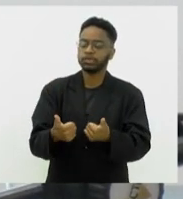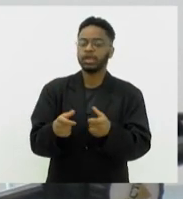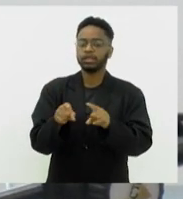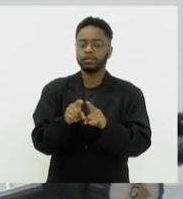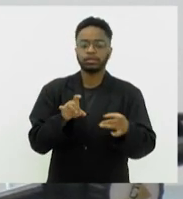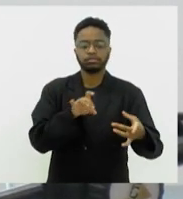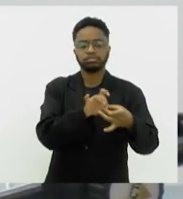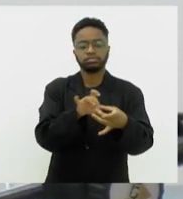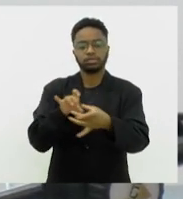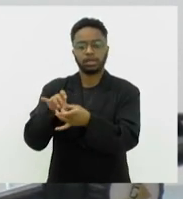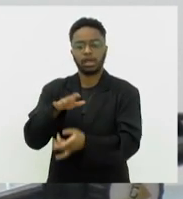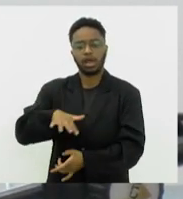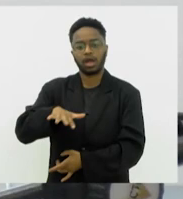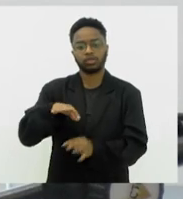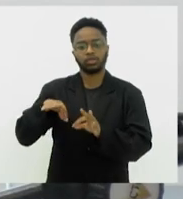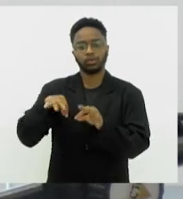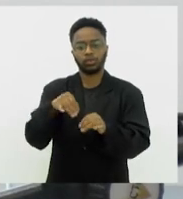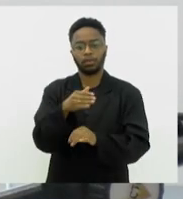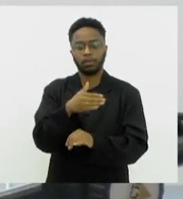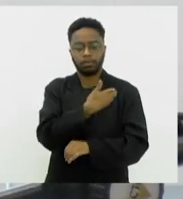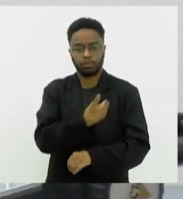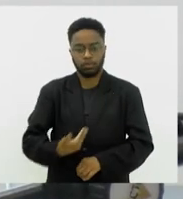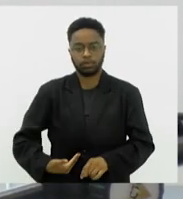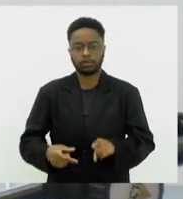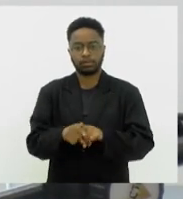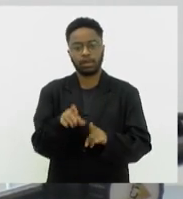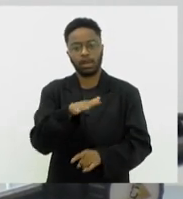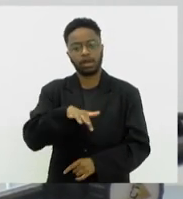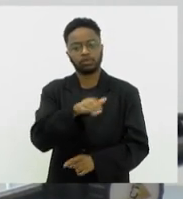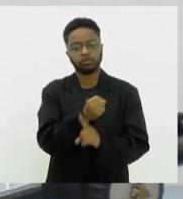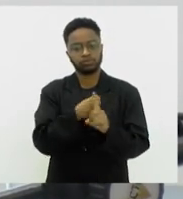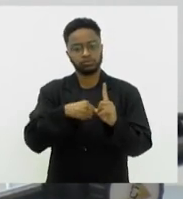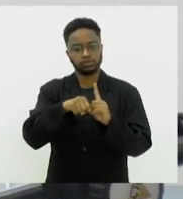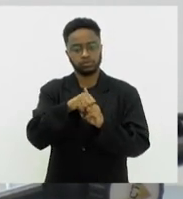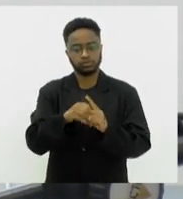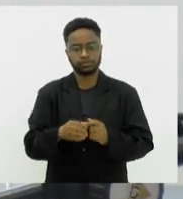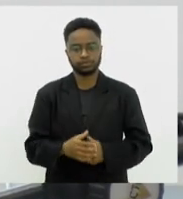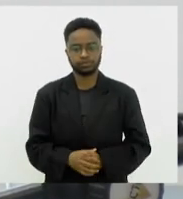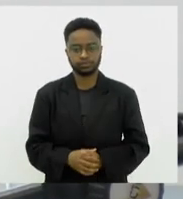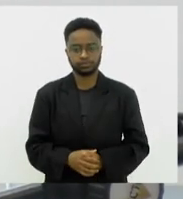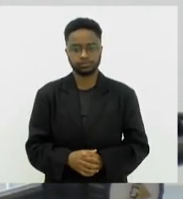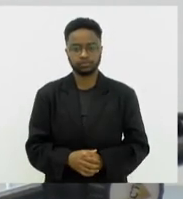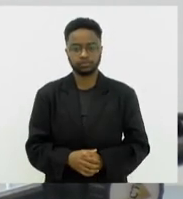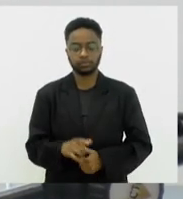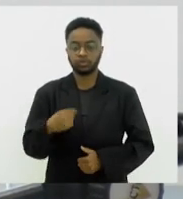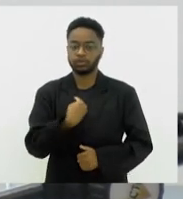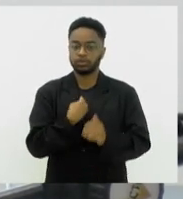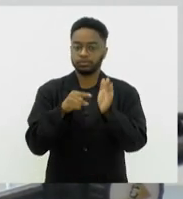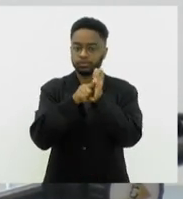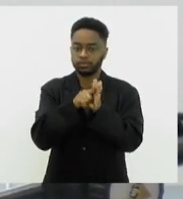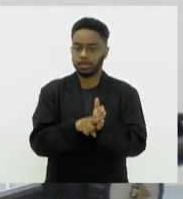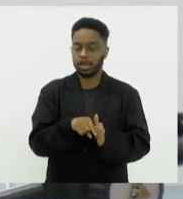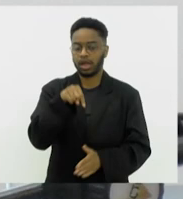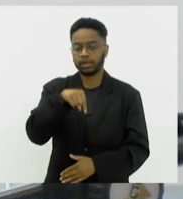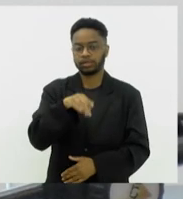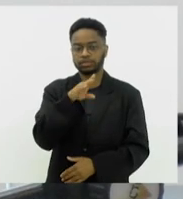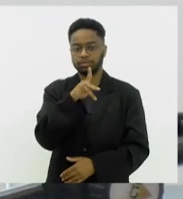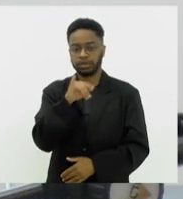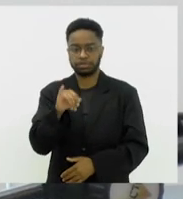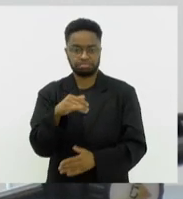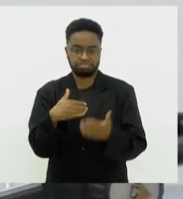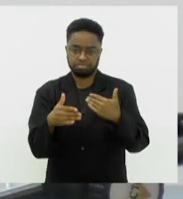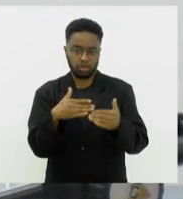setores públicos e segmentos sociais O que foi apurado n CPI independente do seu